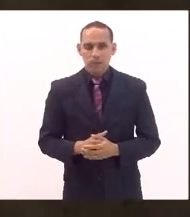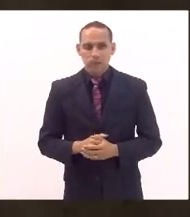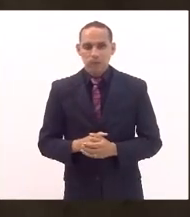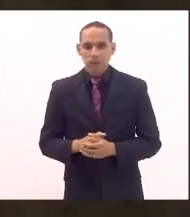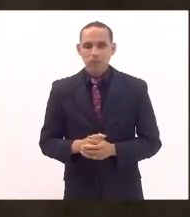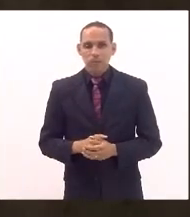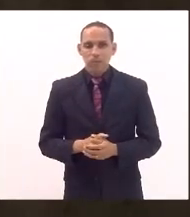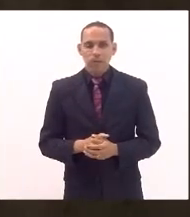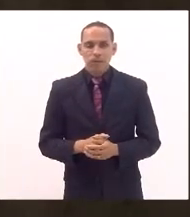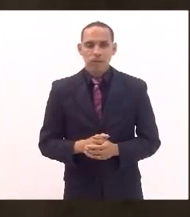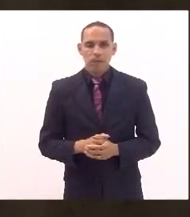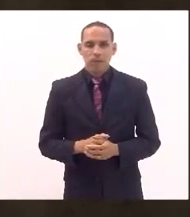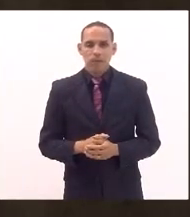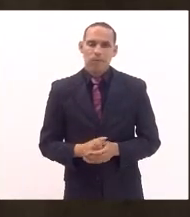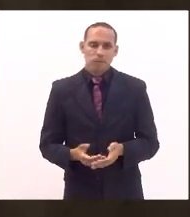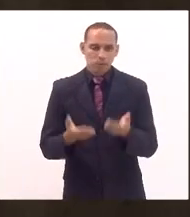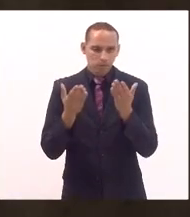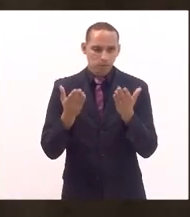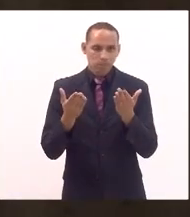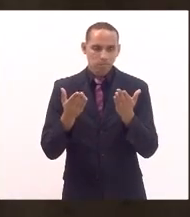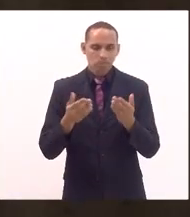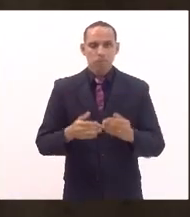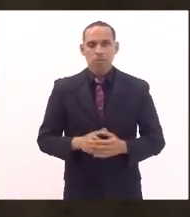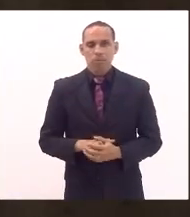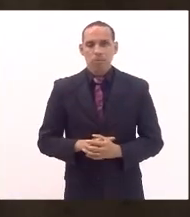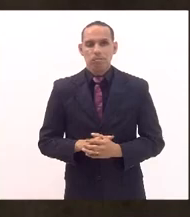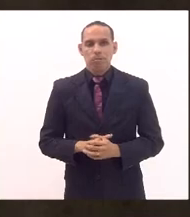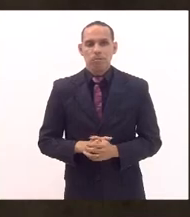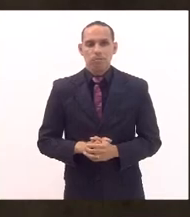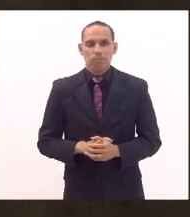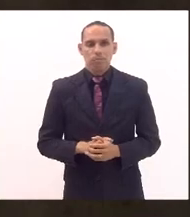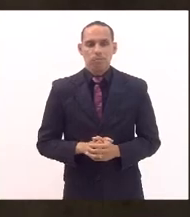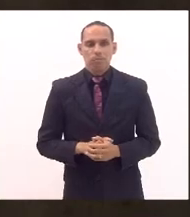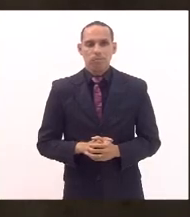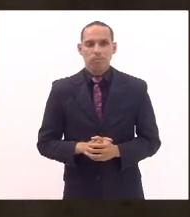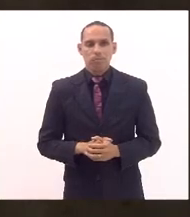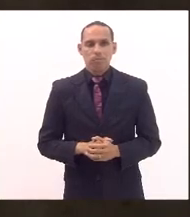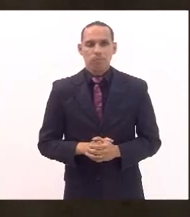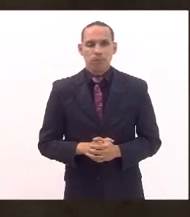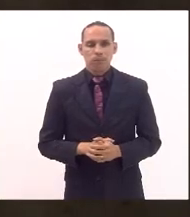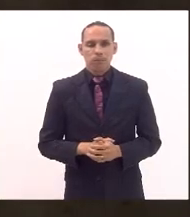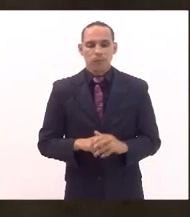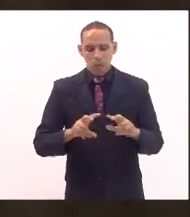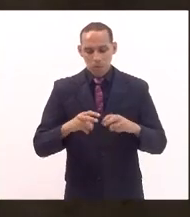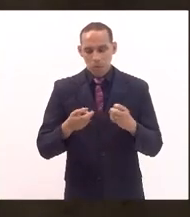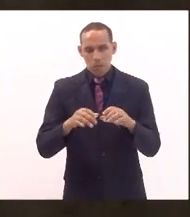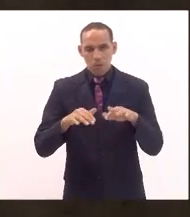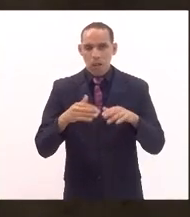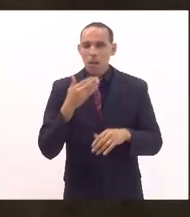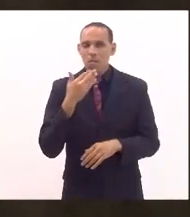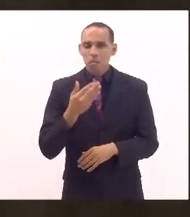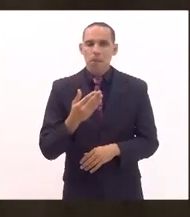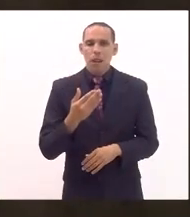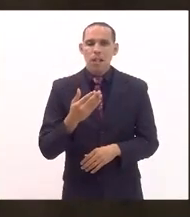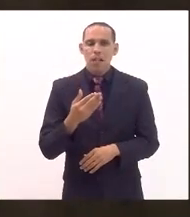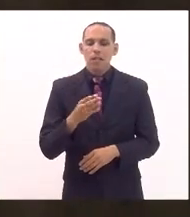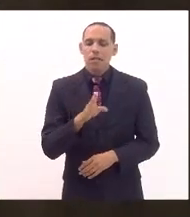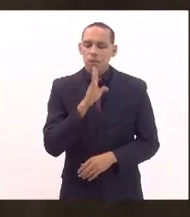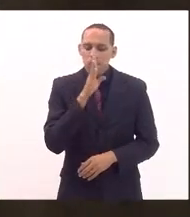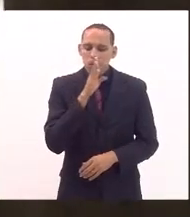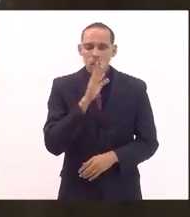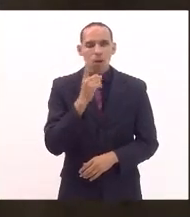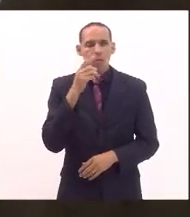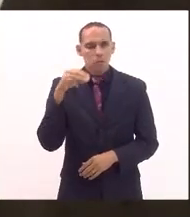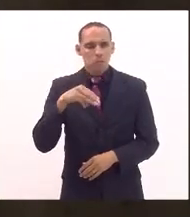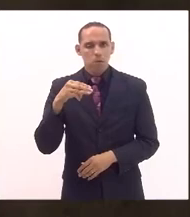que vossa excelência e me disse ao plenário da casa um minuto de silêncio